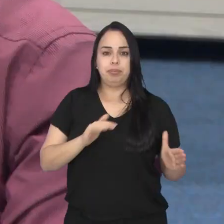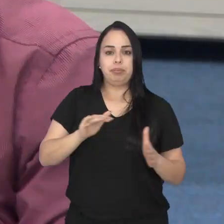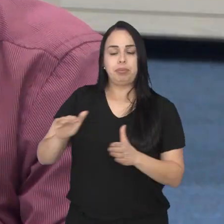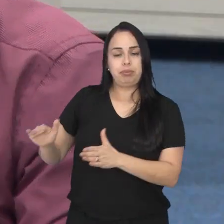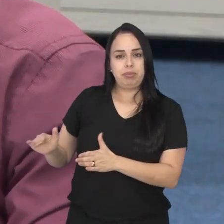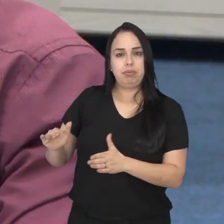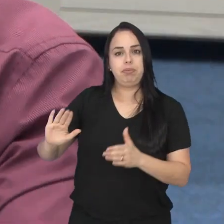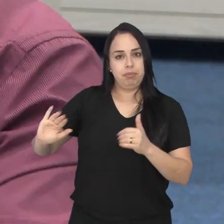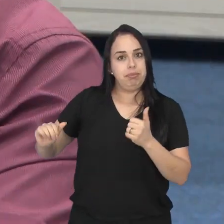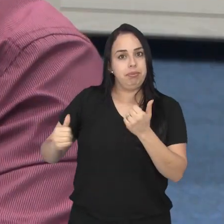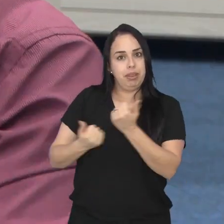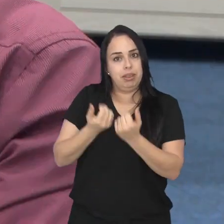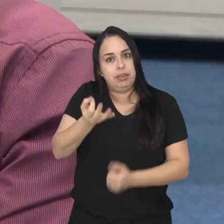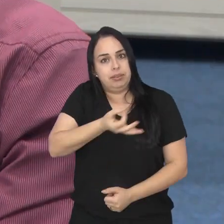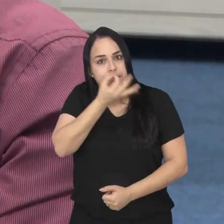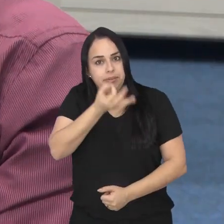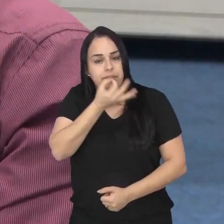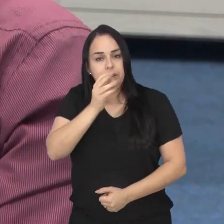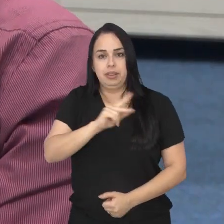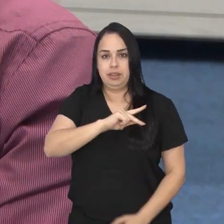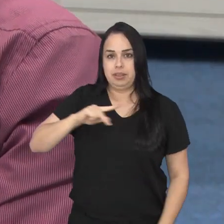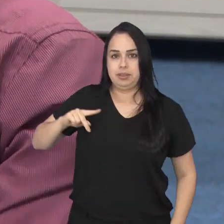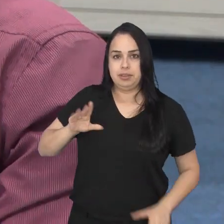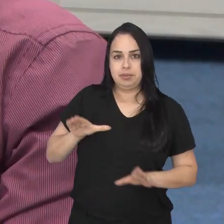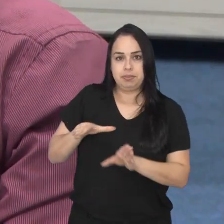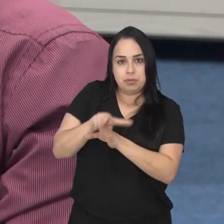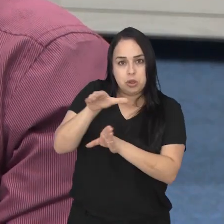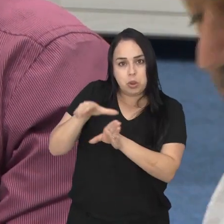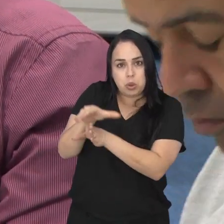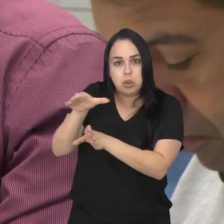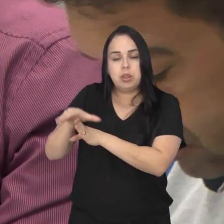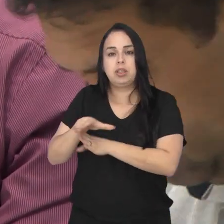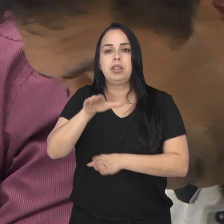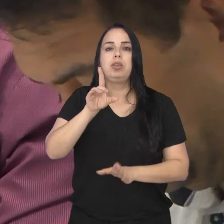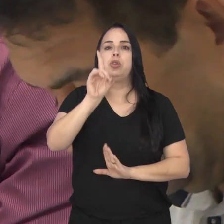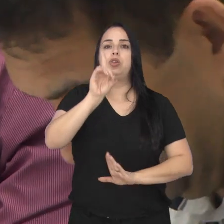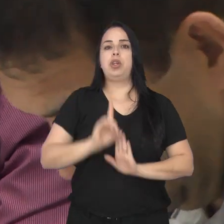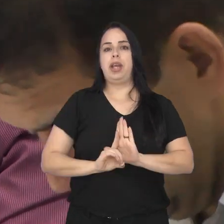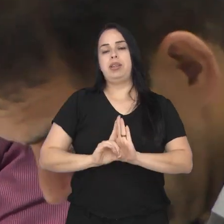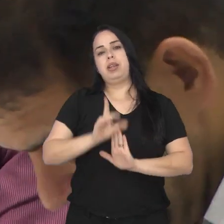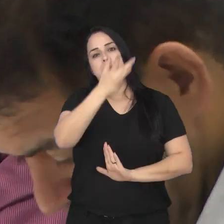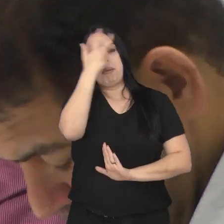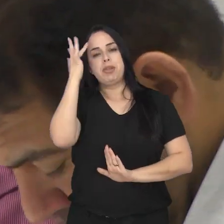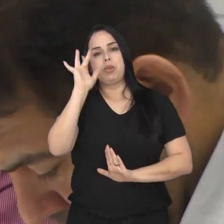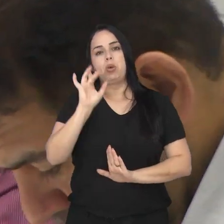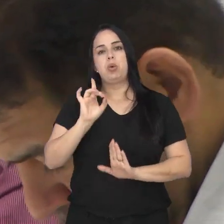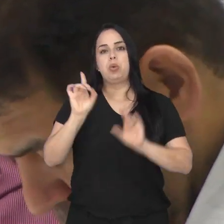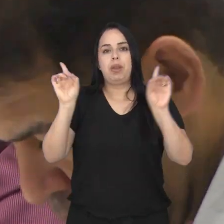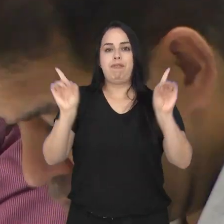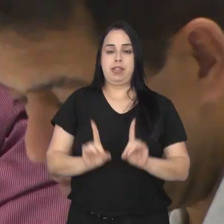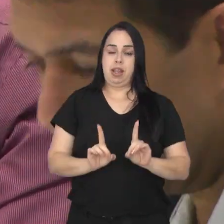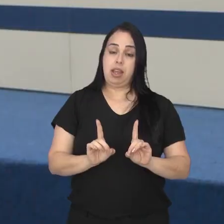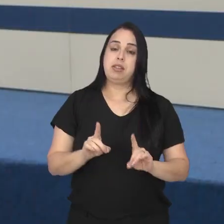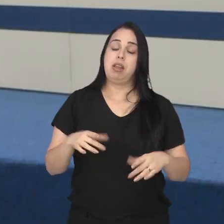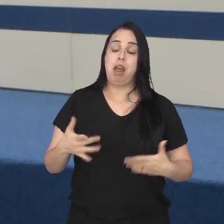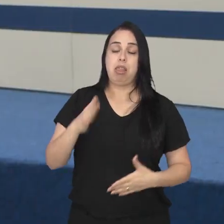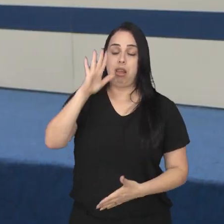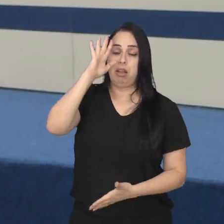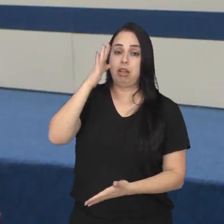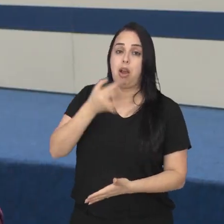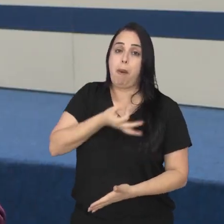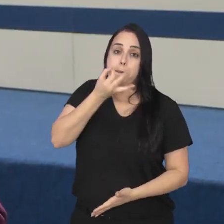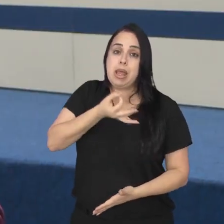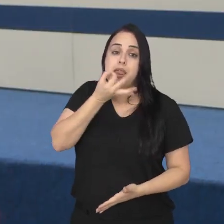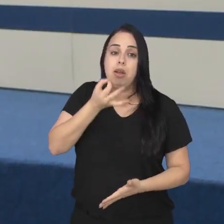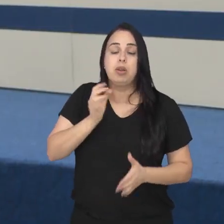não tem quem também contribuiu com o debate foi o Presidente do Conselho Municipal dos Direitos da pessoa com deficiência ele